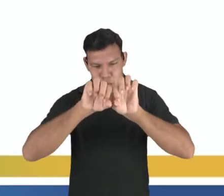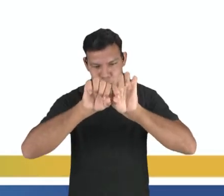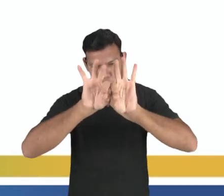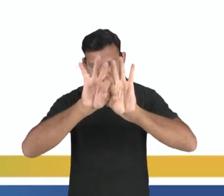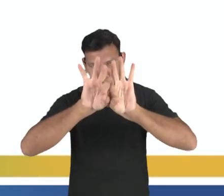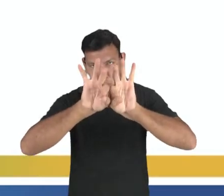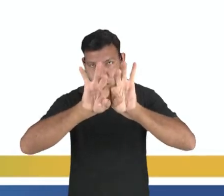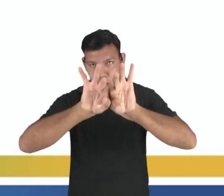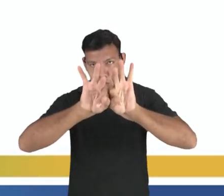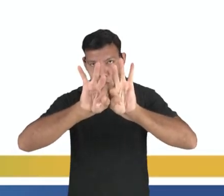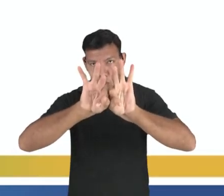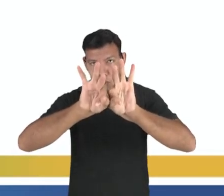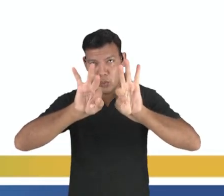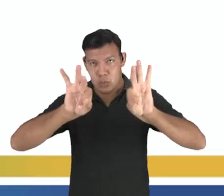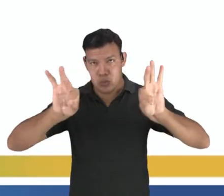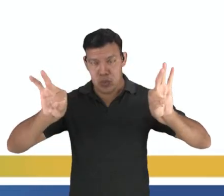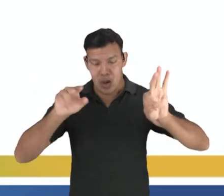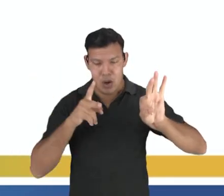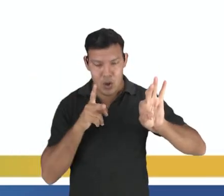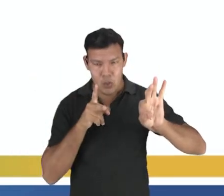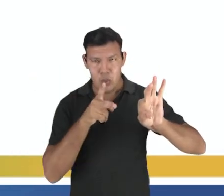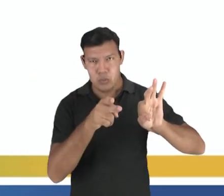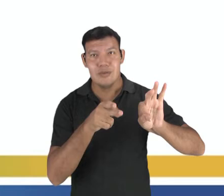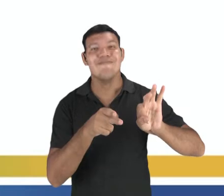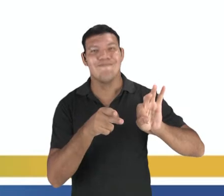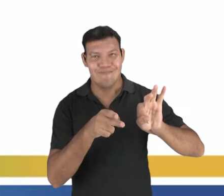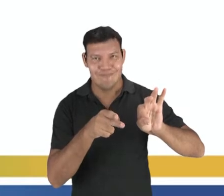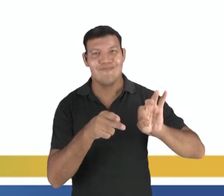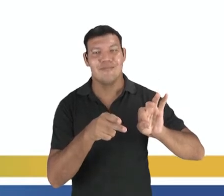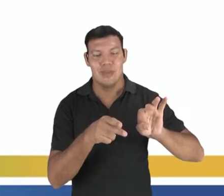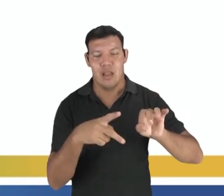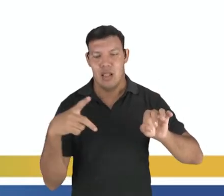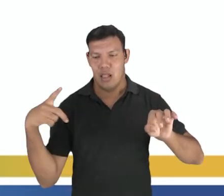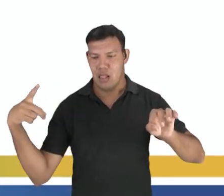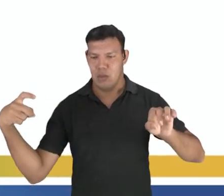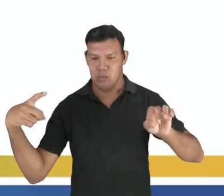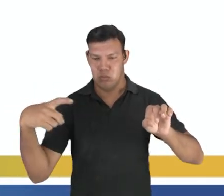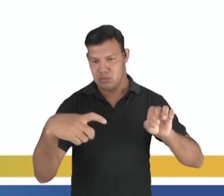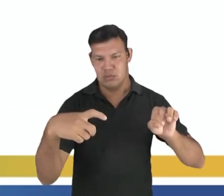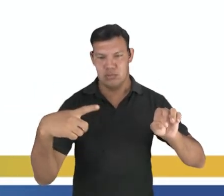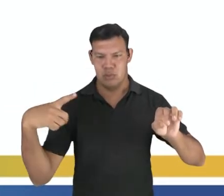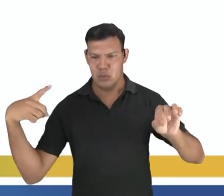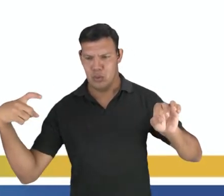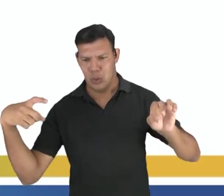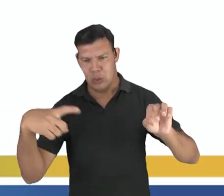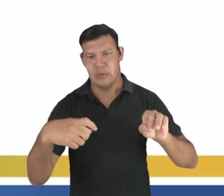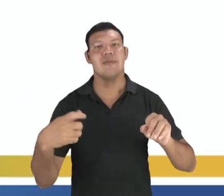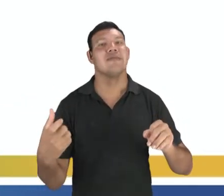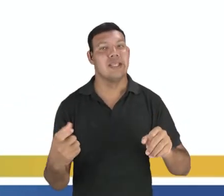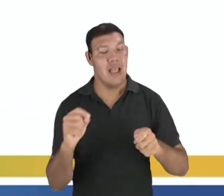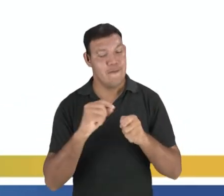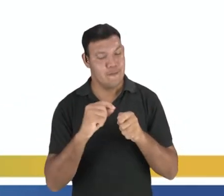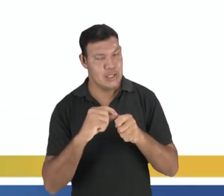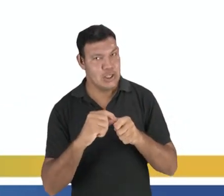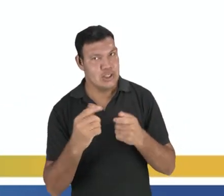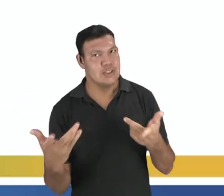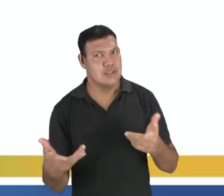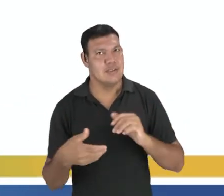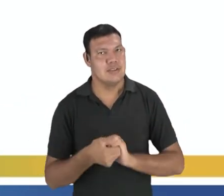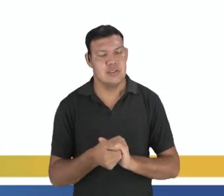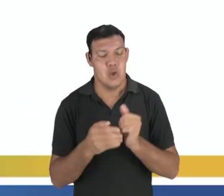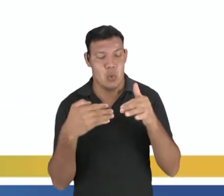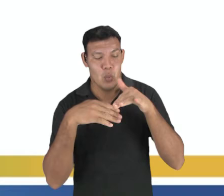para impedir com que os espermatozoides sejam liberados, porque lembra, eles são produzidos e eles